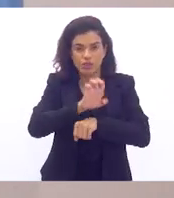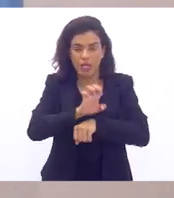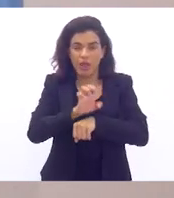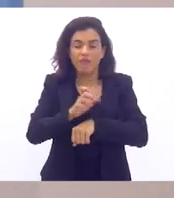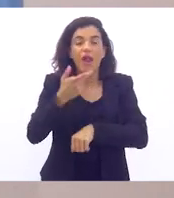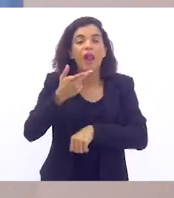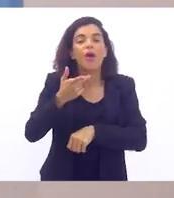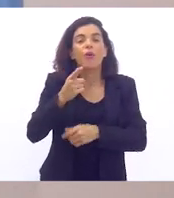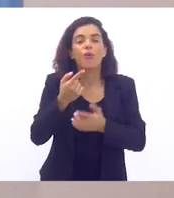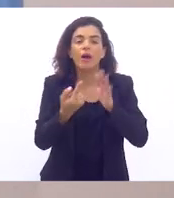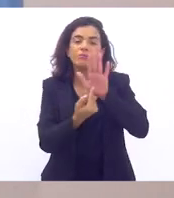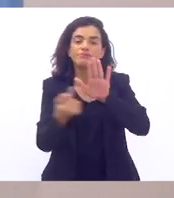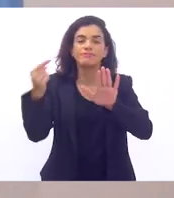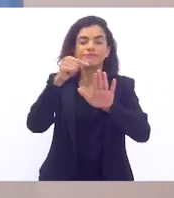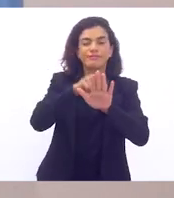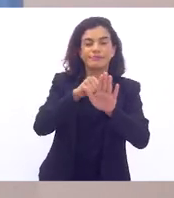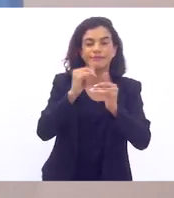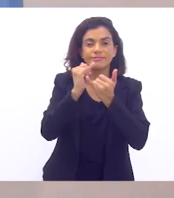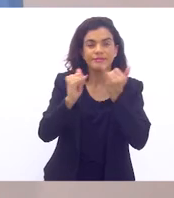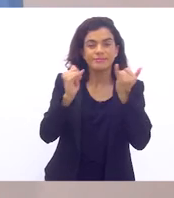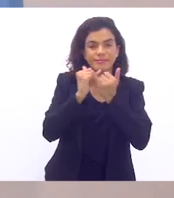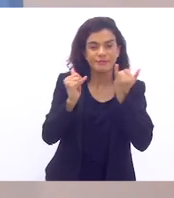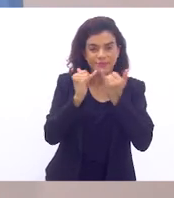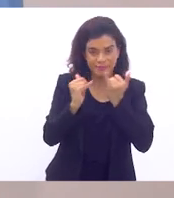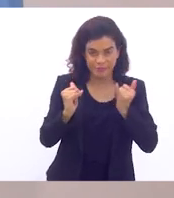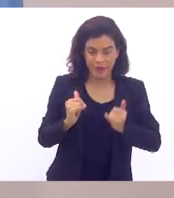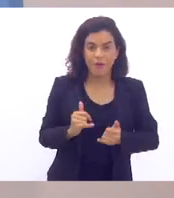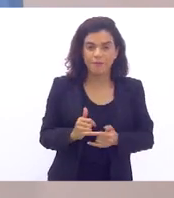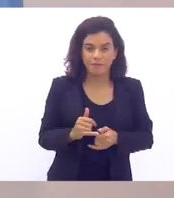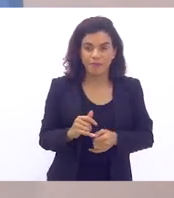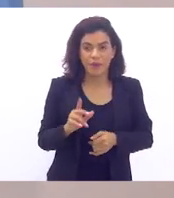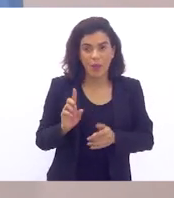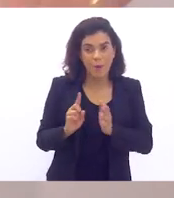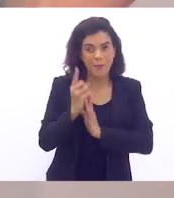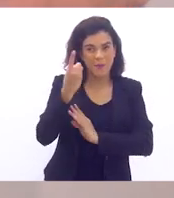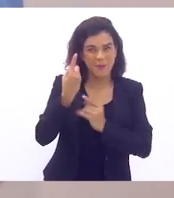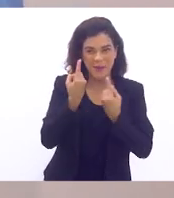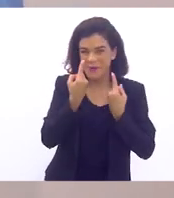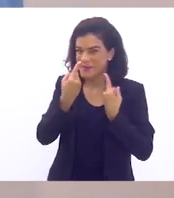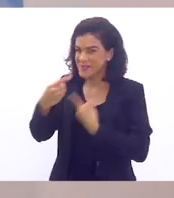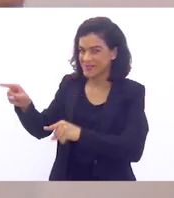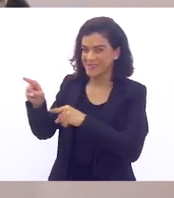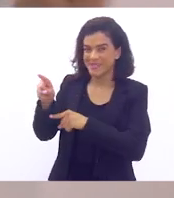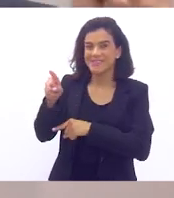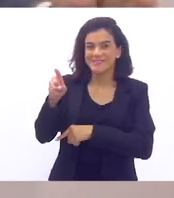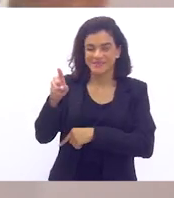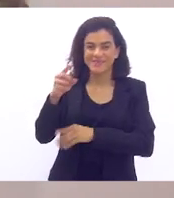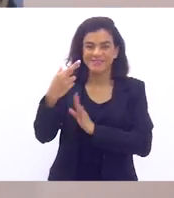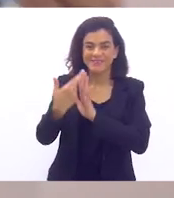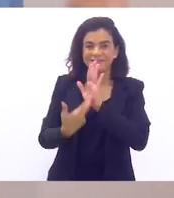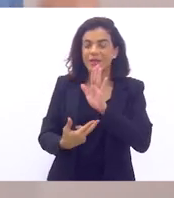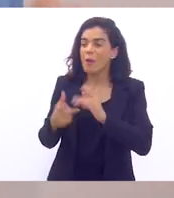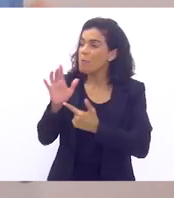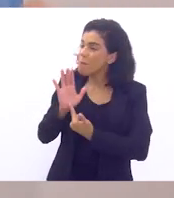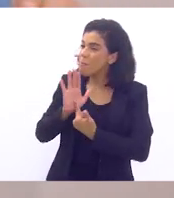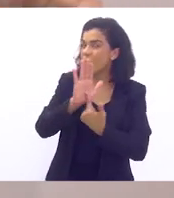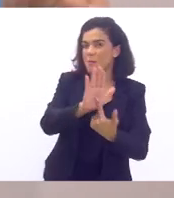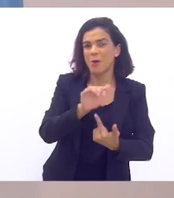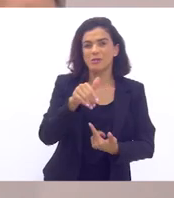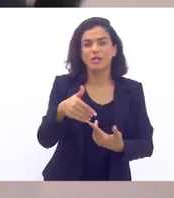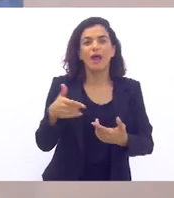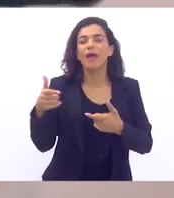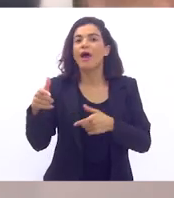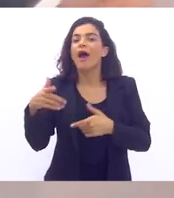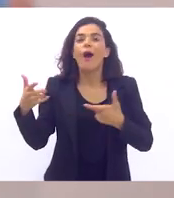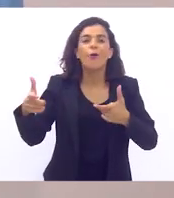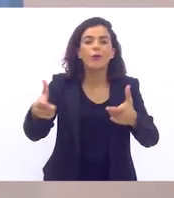genérica Então já fica aqui a primeira primeiro desafio para o relator que a gente consiga apontar uma fonte específica para